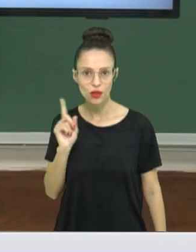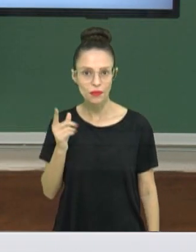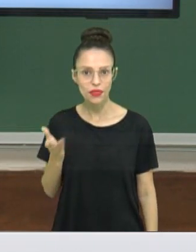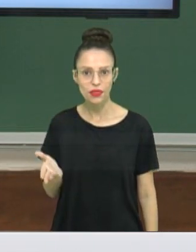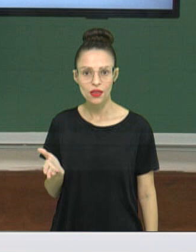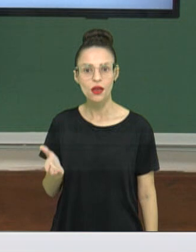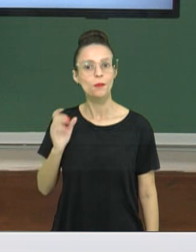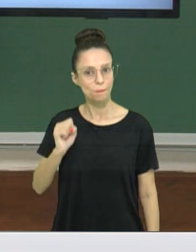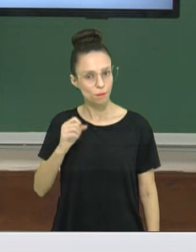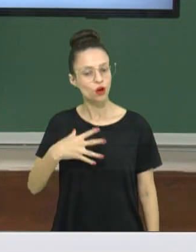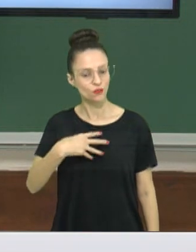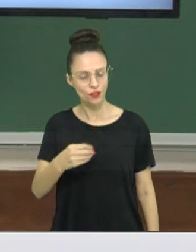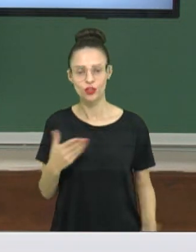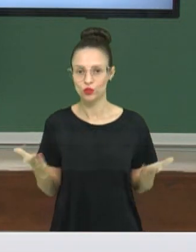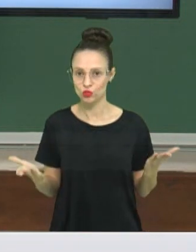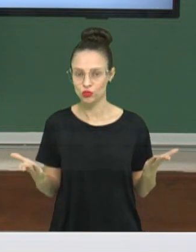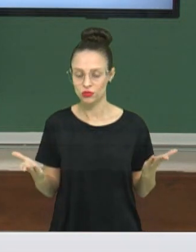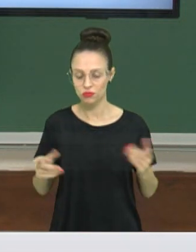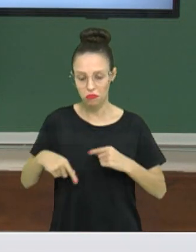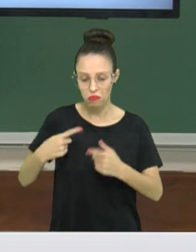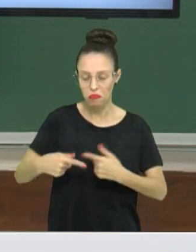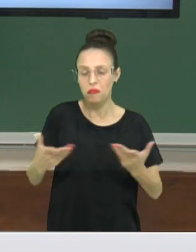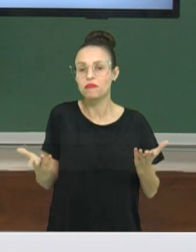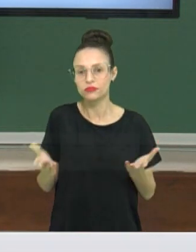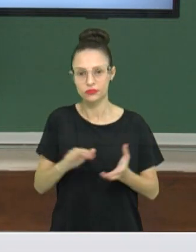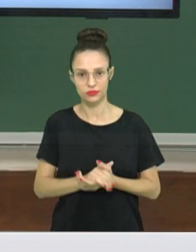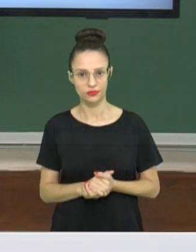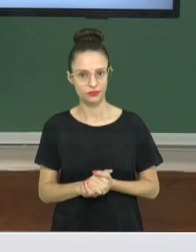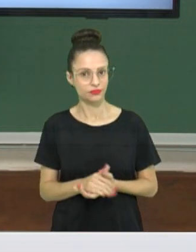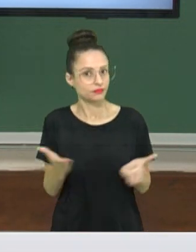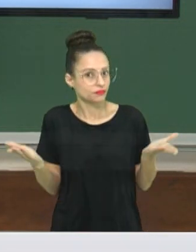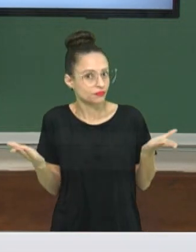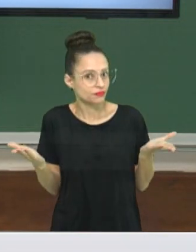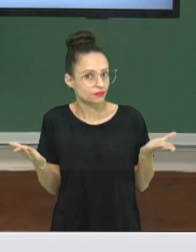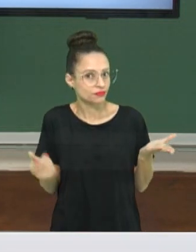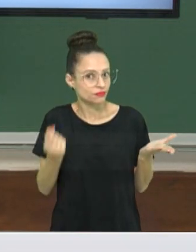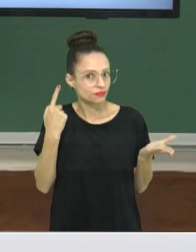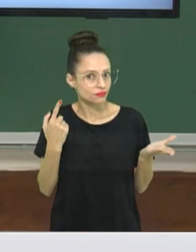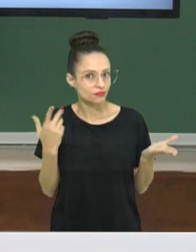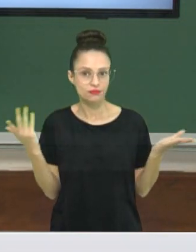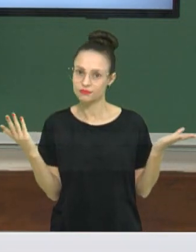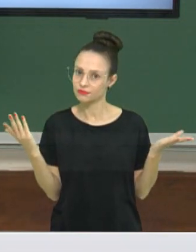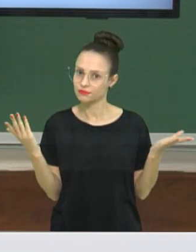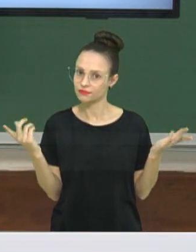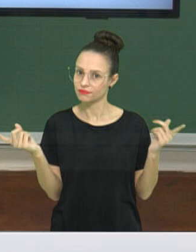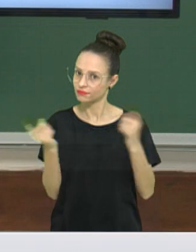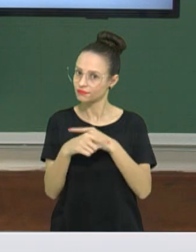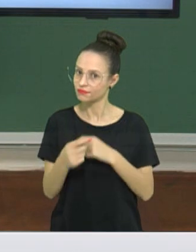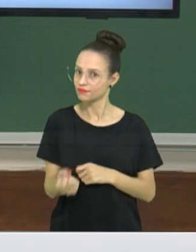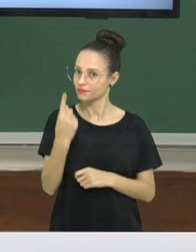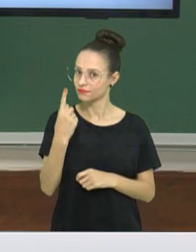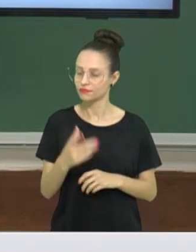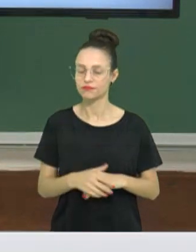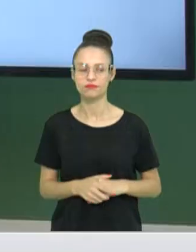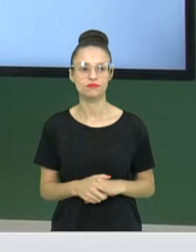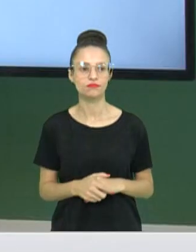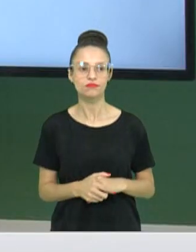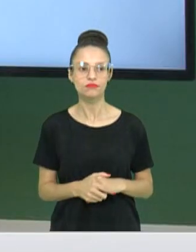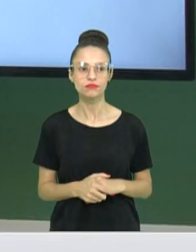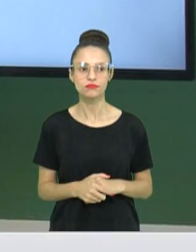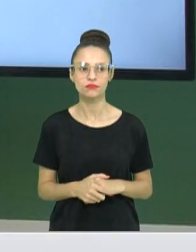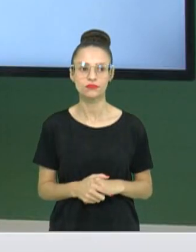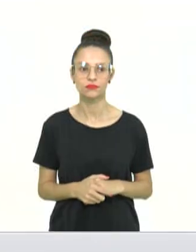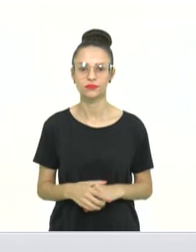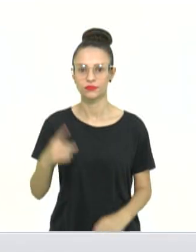fêmea pode reproduzir? É inesperado, meio contraditório.